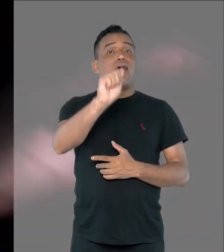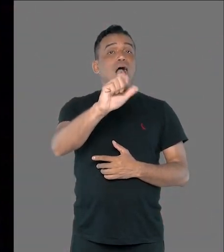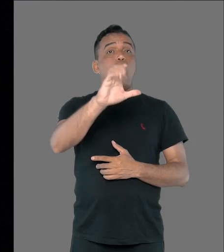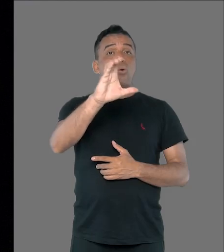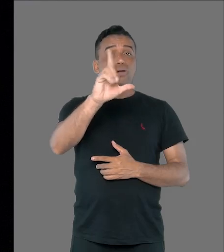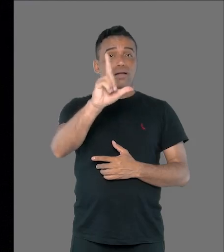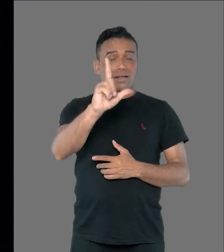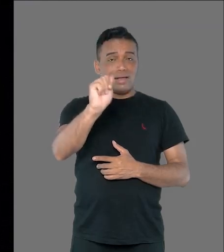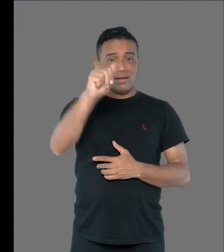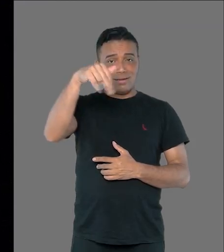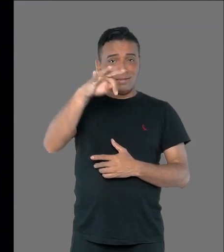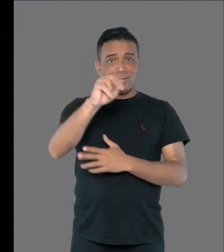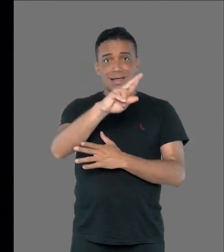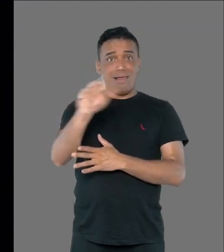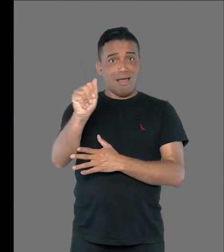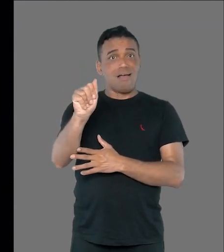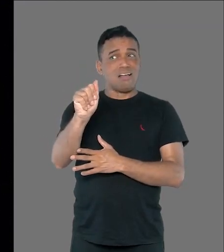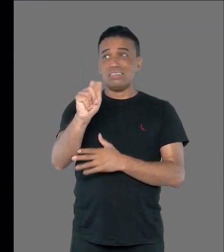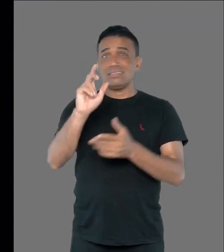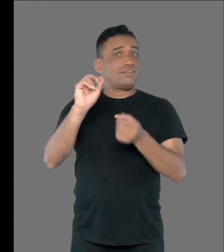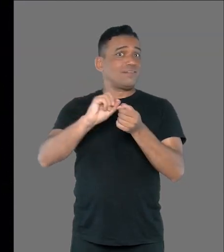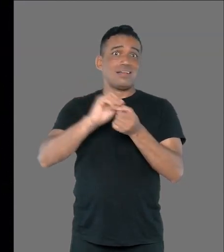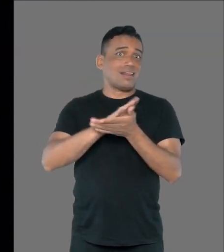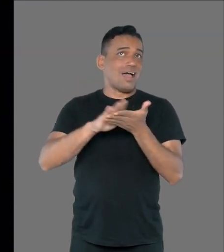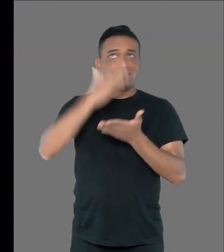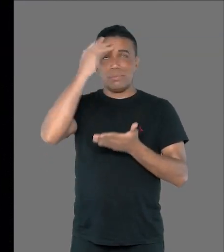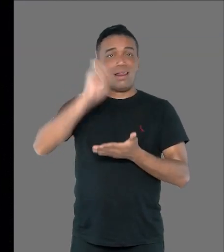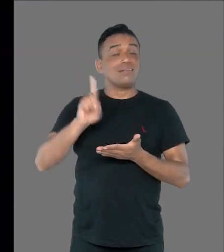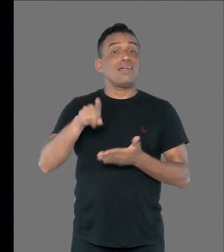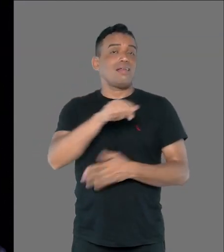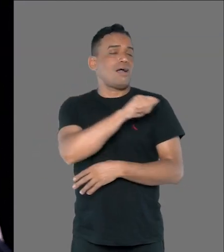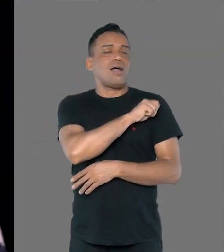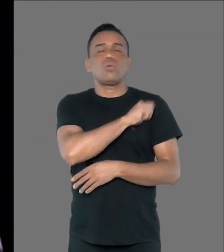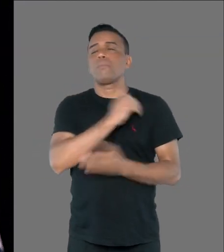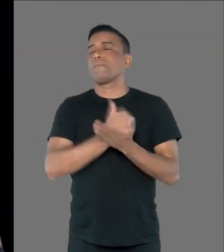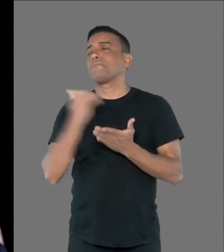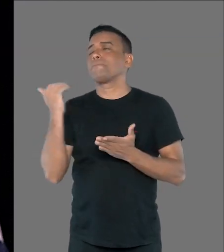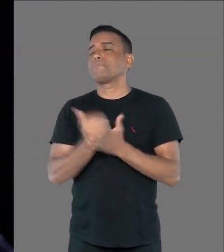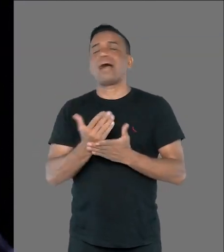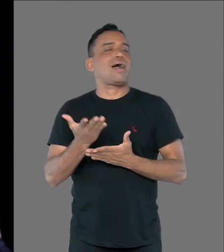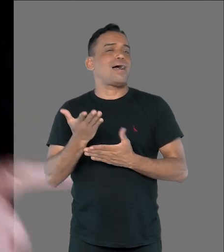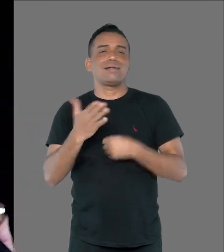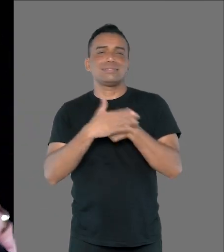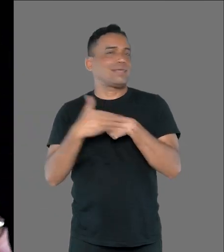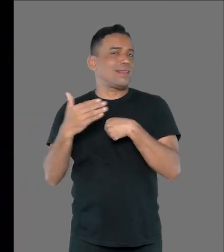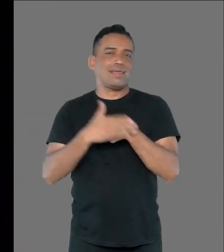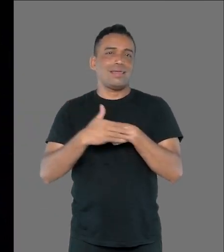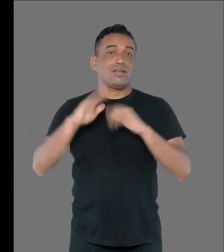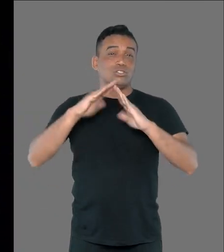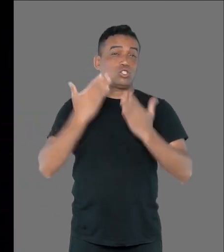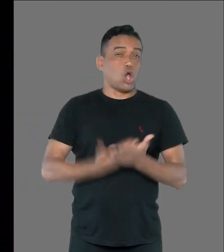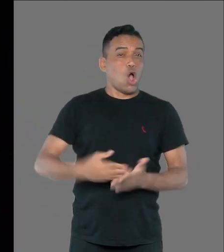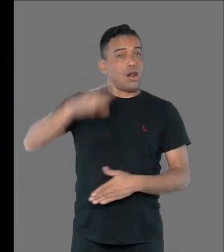que não servia para nada, ele era o aluno mais querido da escola militar. O aluno mais